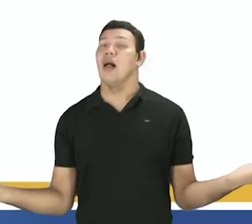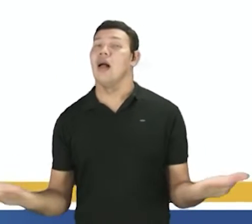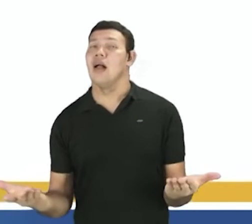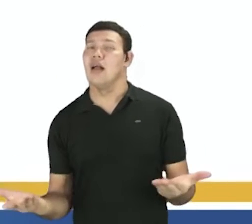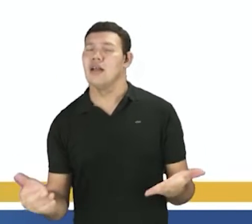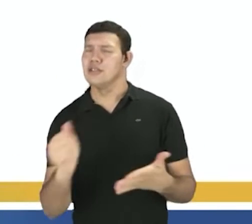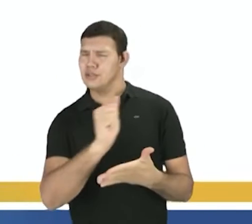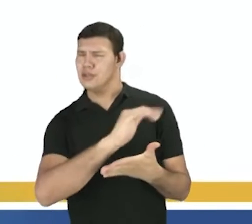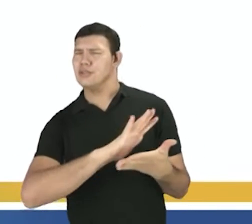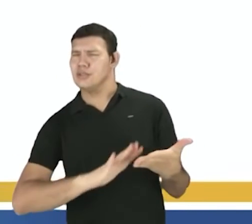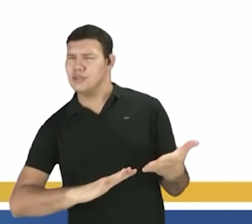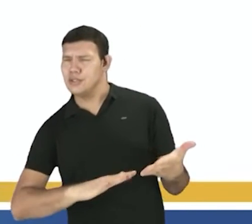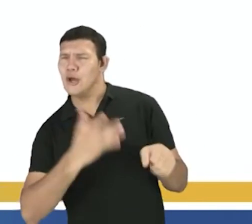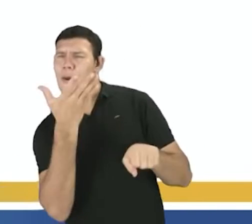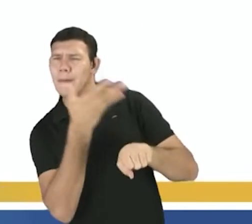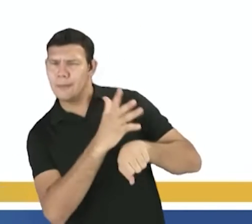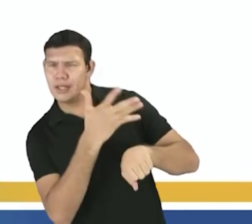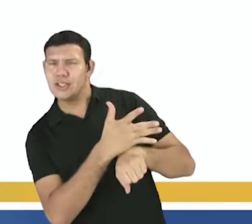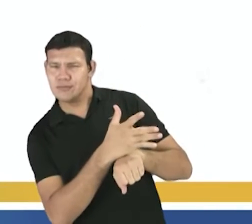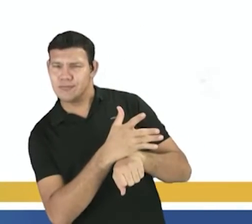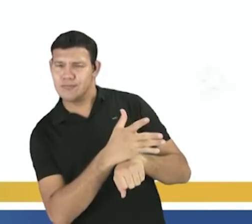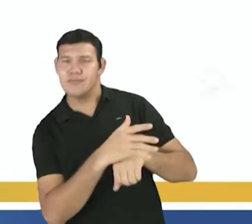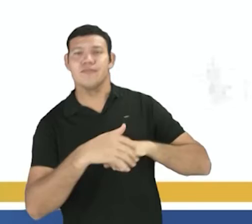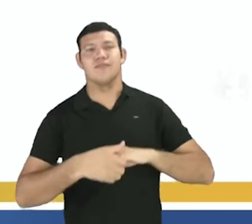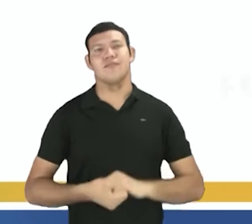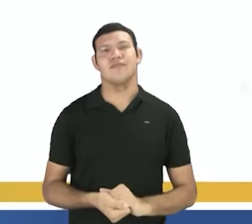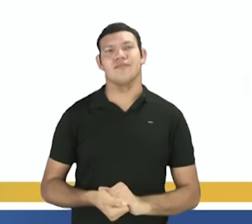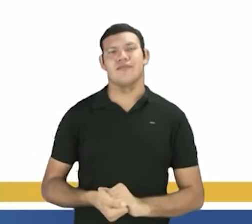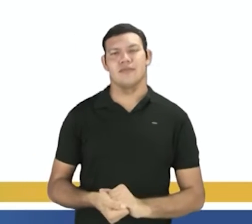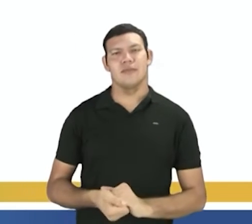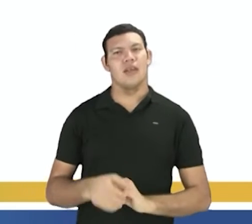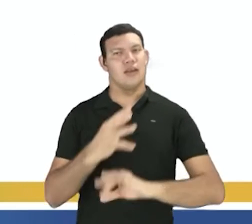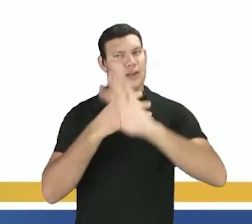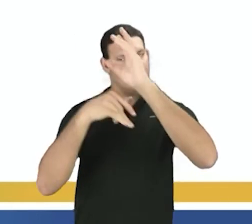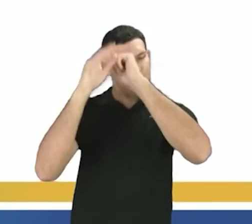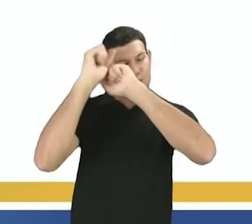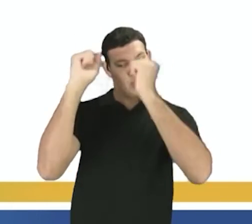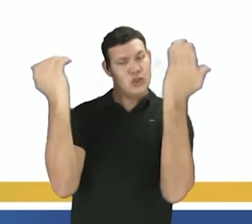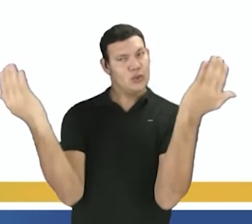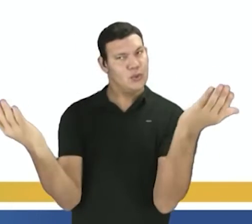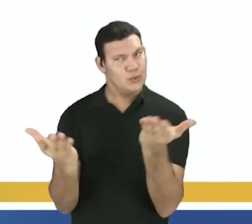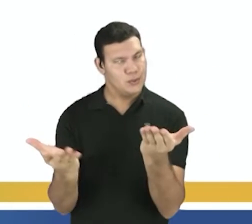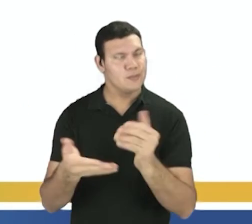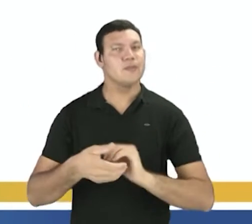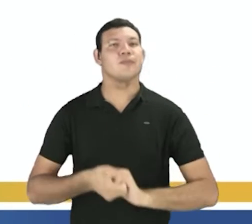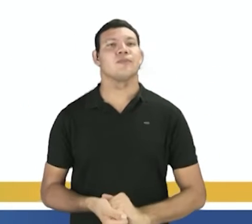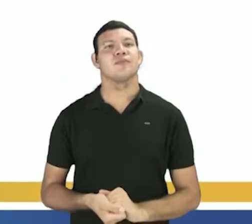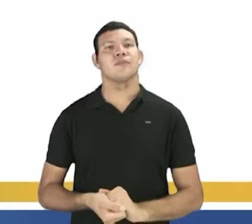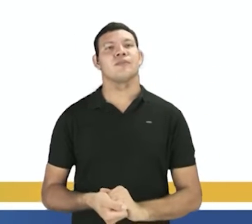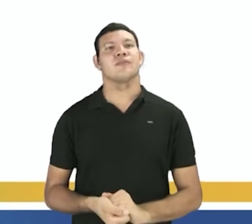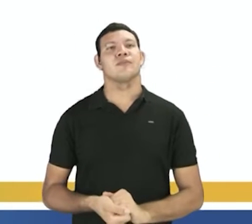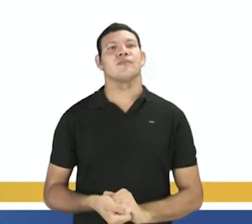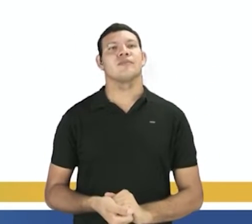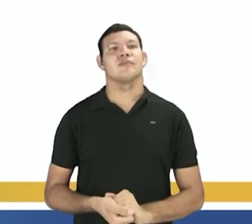Vamos fazer uns exercícios para a gente colocar em prática o que a gente aprendeu agora?